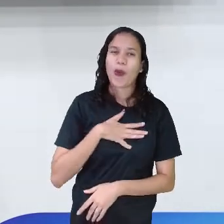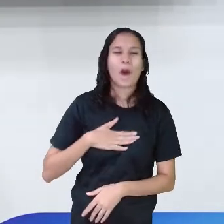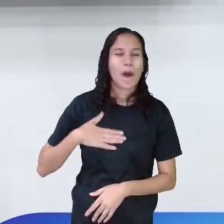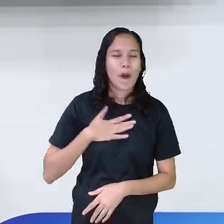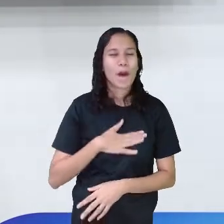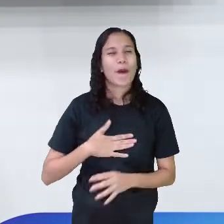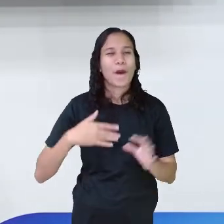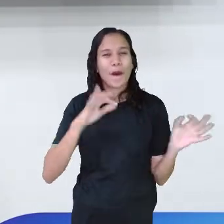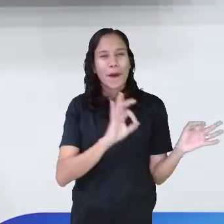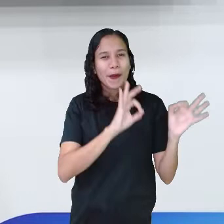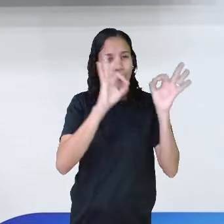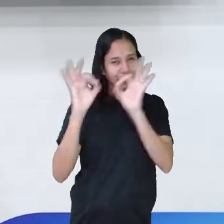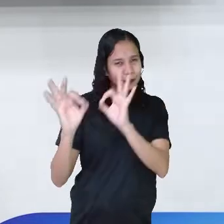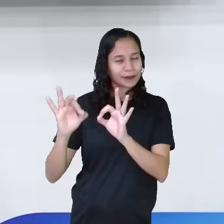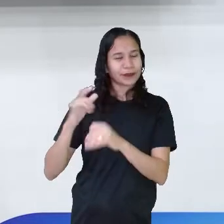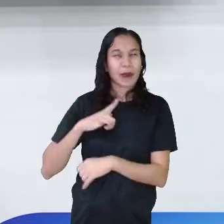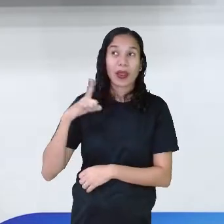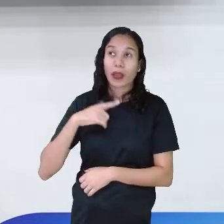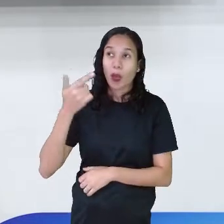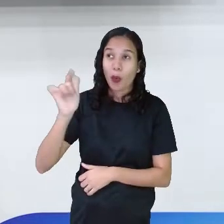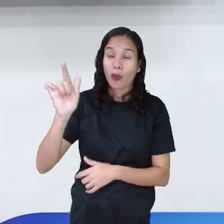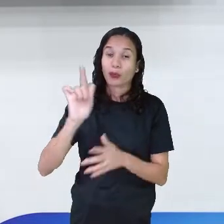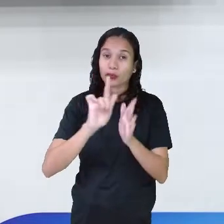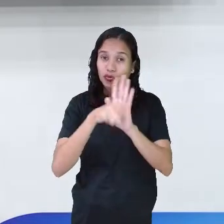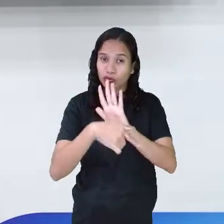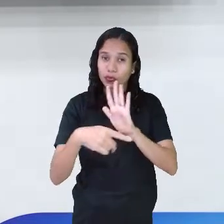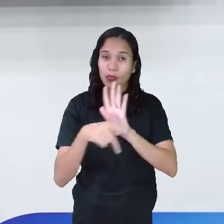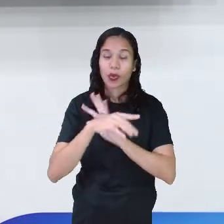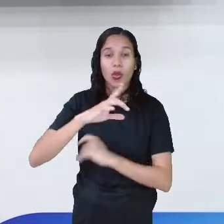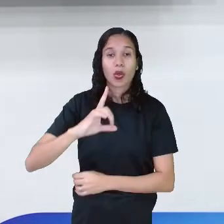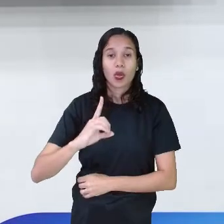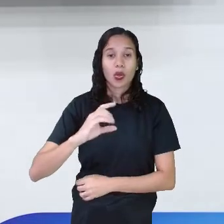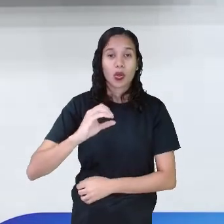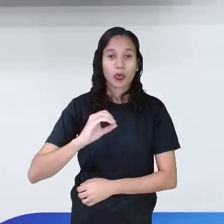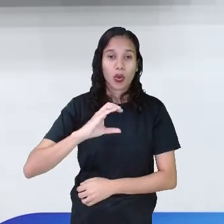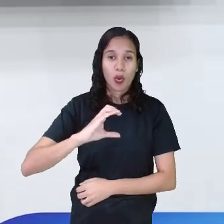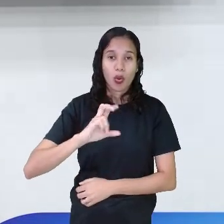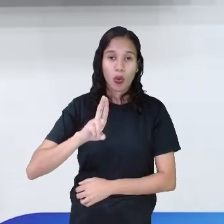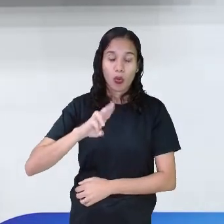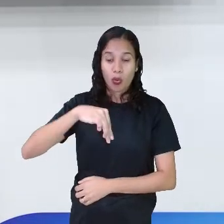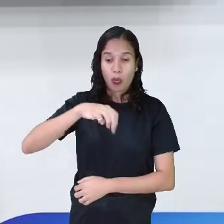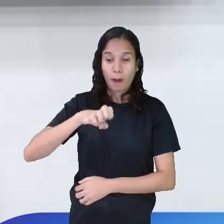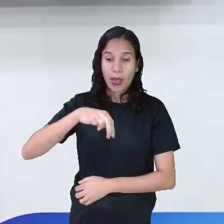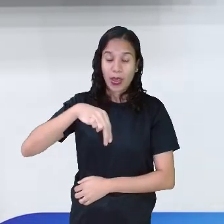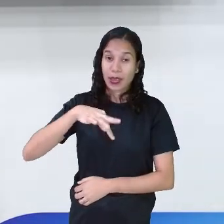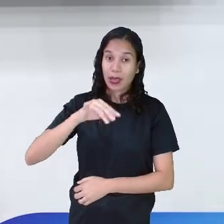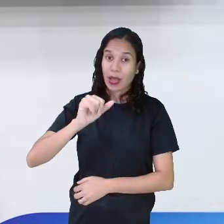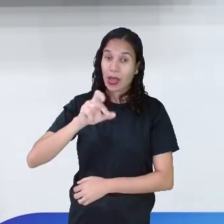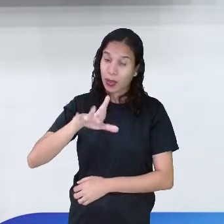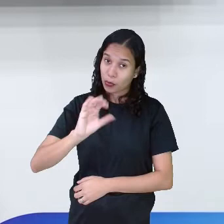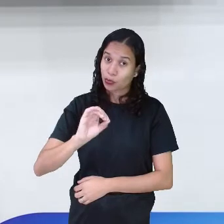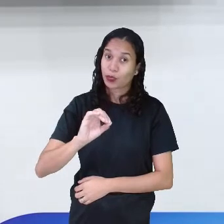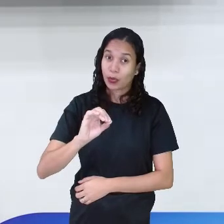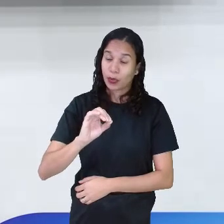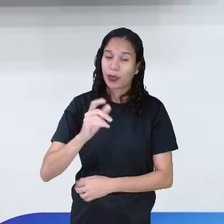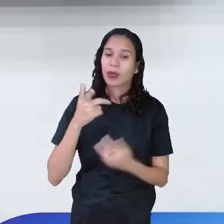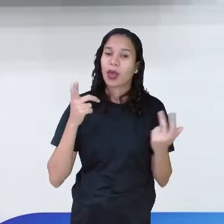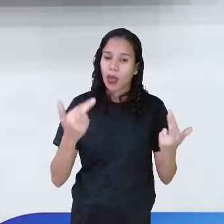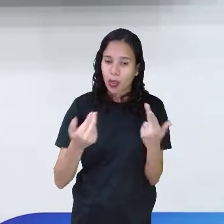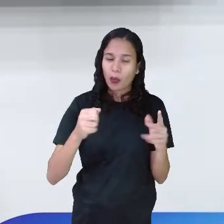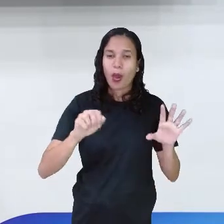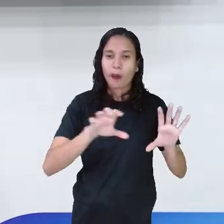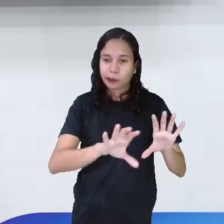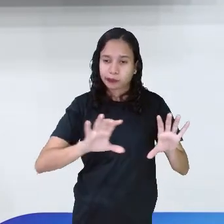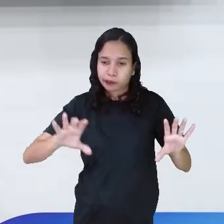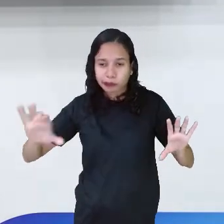reportagens. Já vem outro gênero aí, que é o documentário, que não vai entrar hoje, mas também está na mesma família aí,